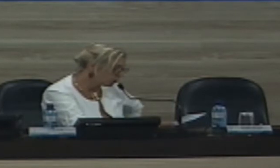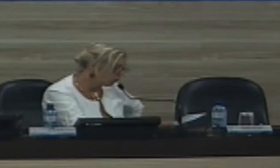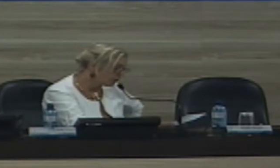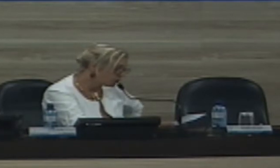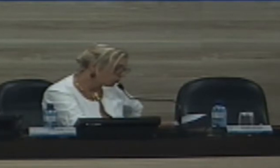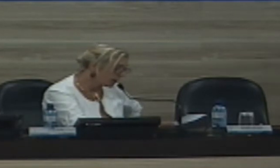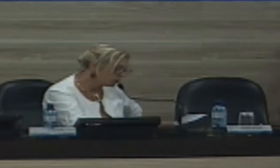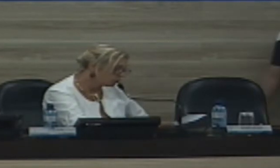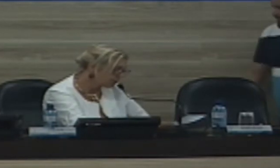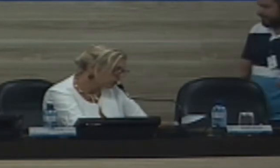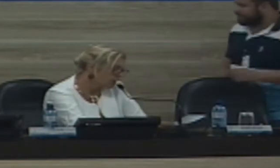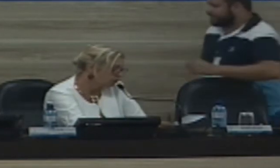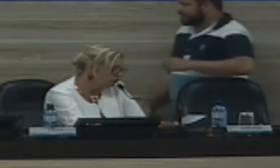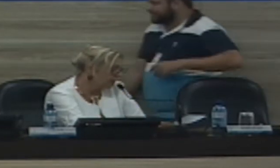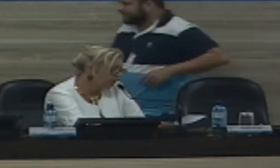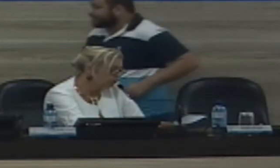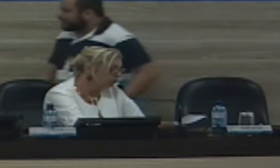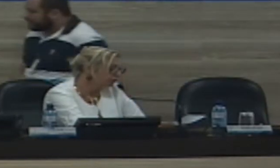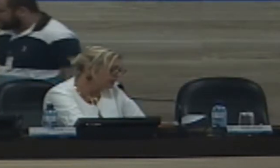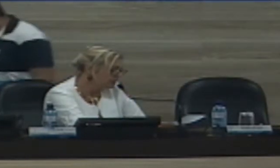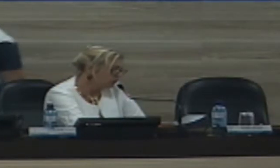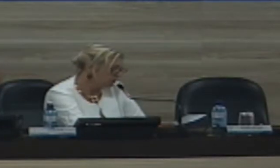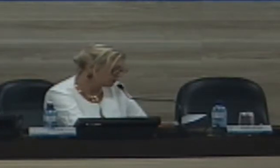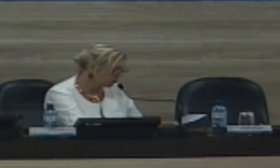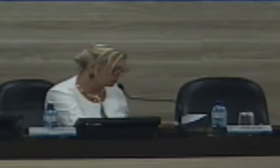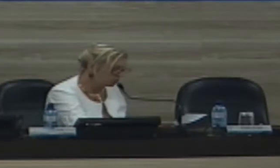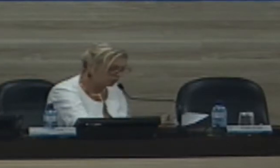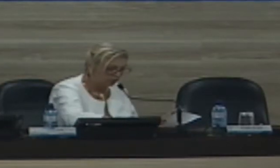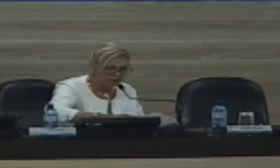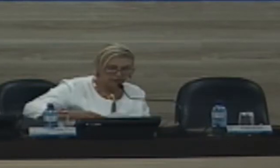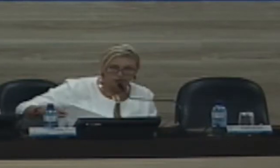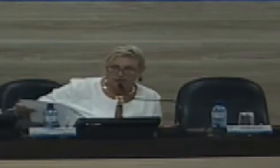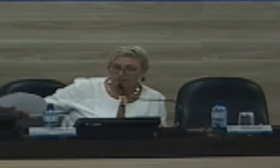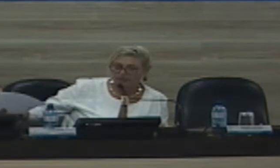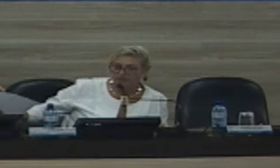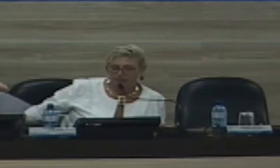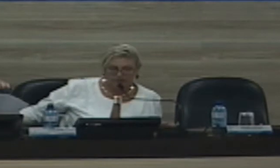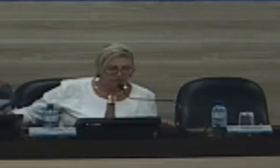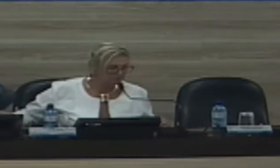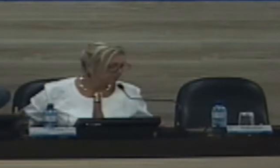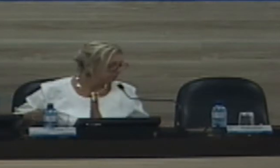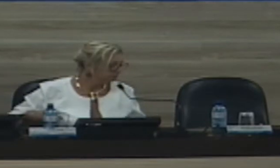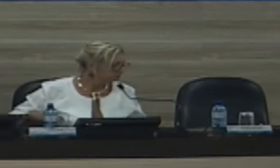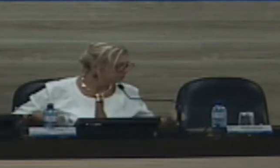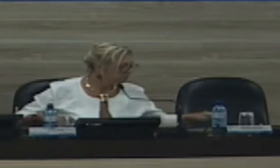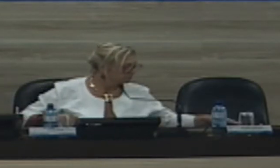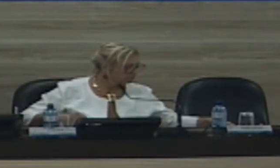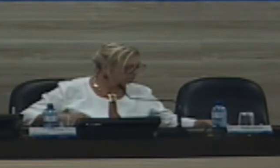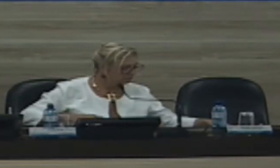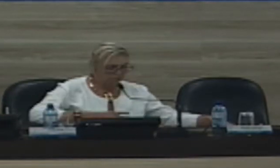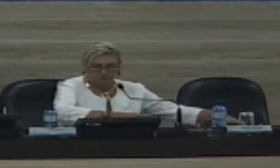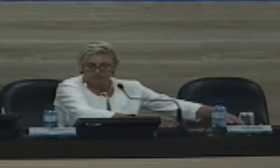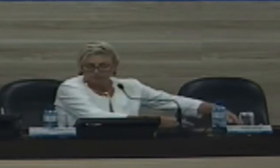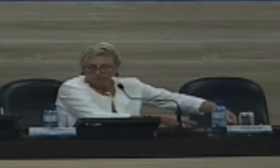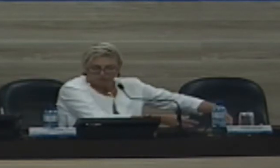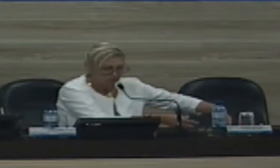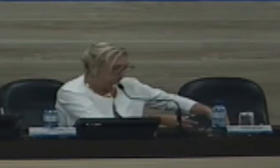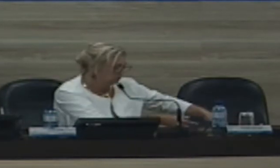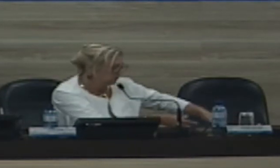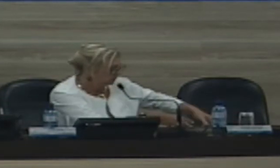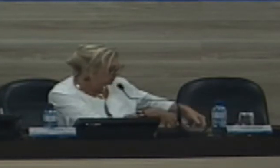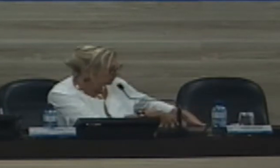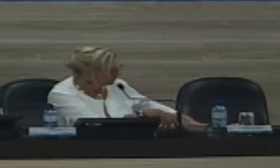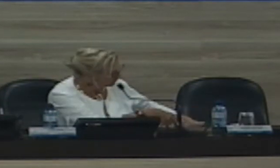ao artigo 24 do projeto de lei número 13/2018. Vereadora Érica Tanque. Encaminhe-se às